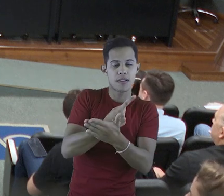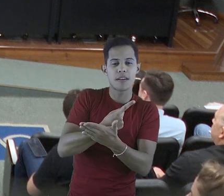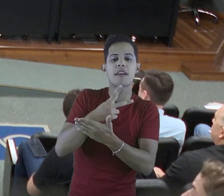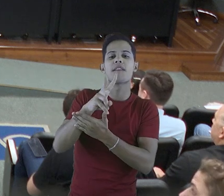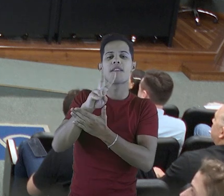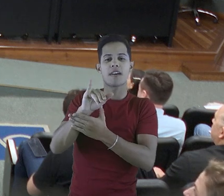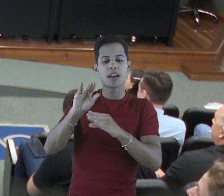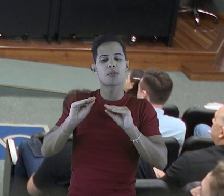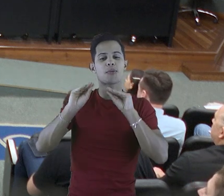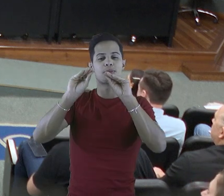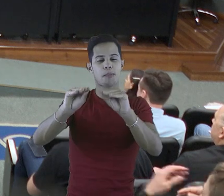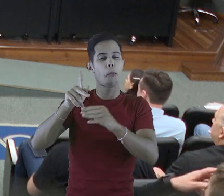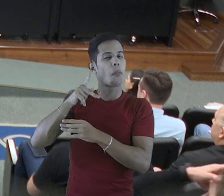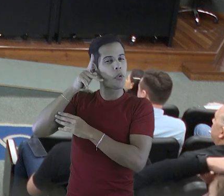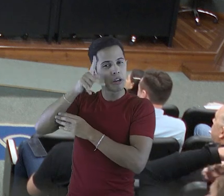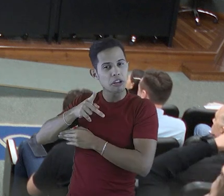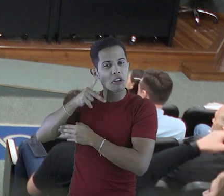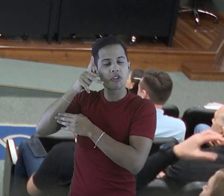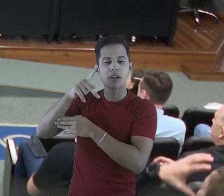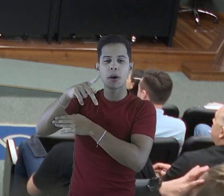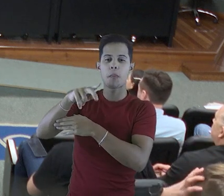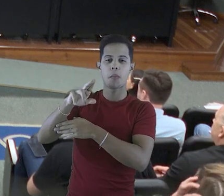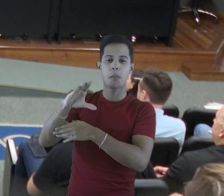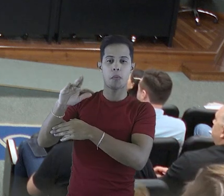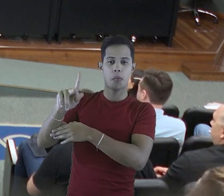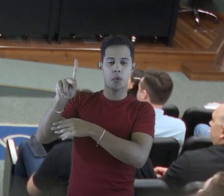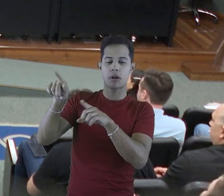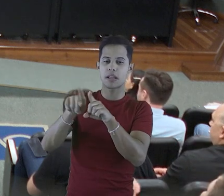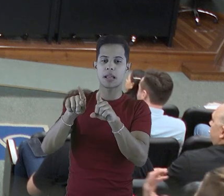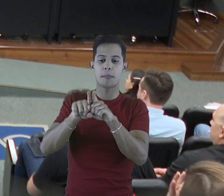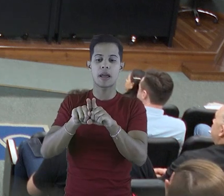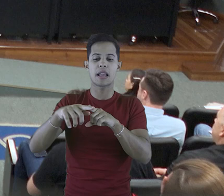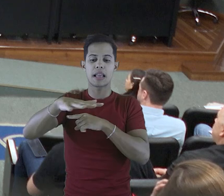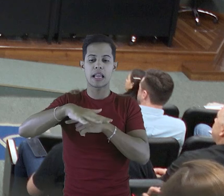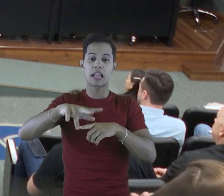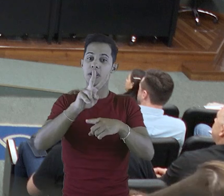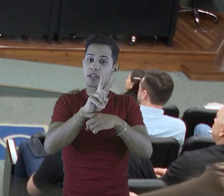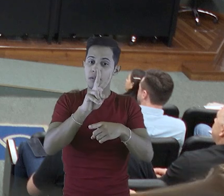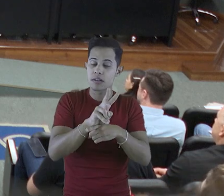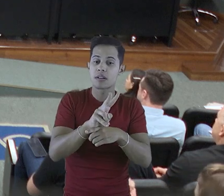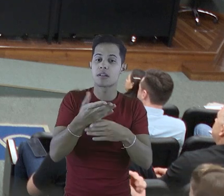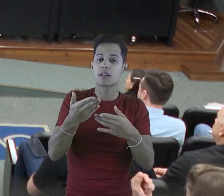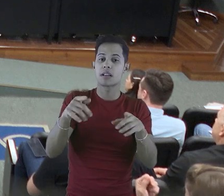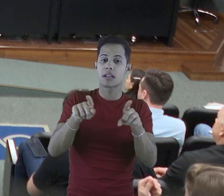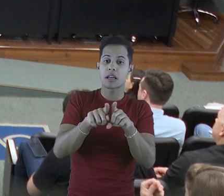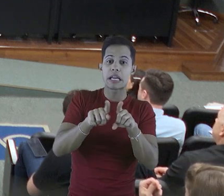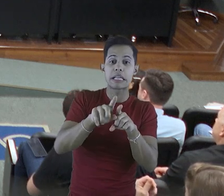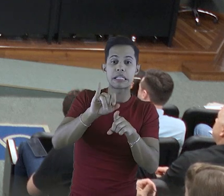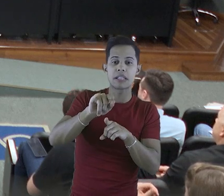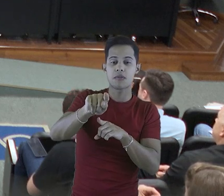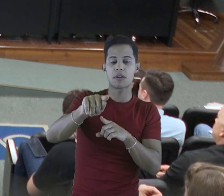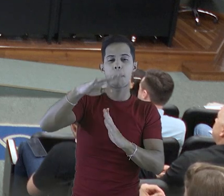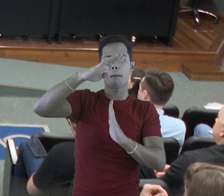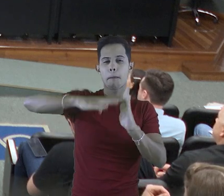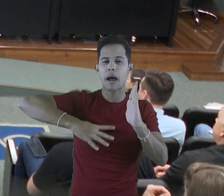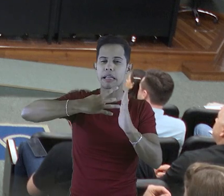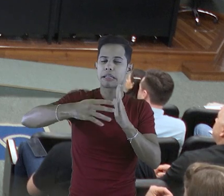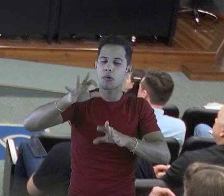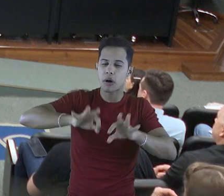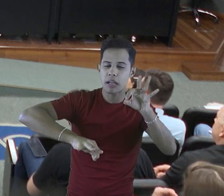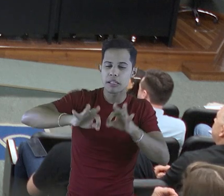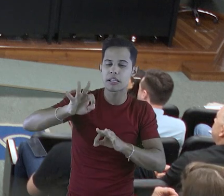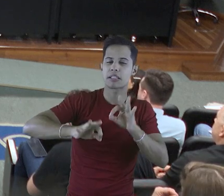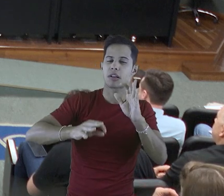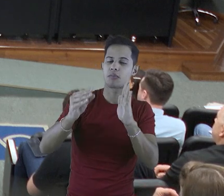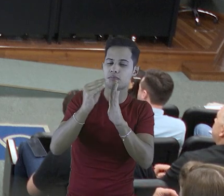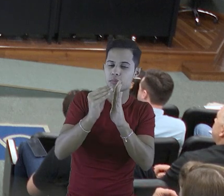colocar isso na sua política de cookie. Você vai colocar isso no seu incidente de segurança. Tem incidente de segurança que se você não tiver matriz, você nem sabe o